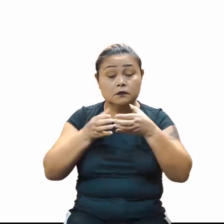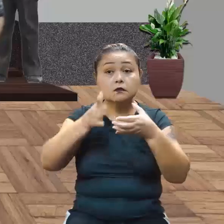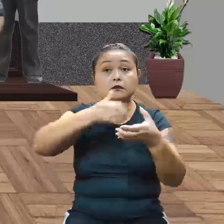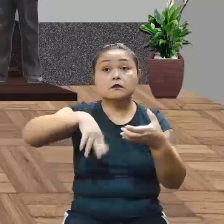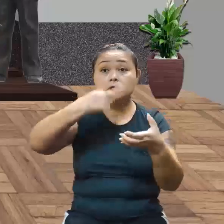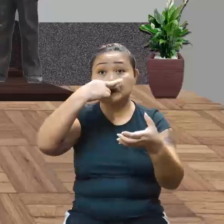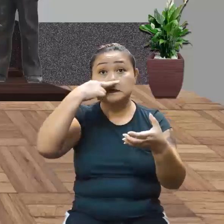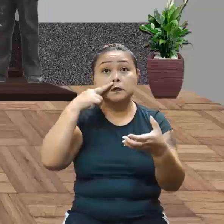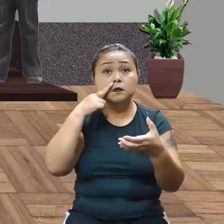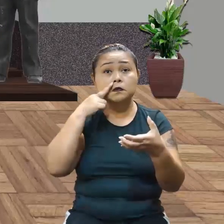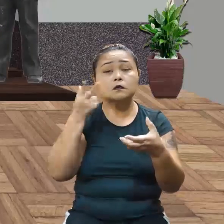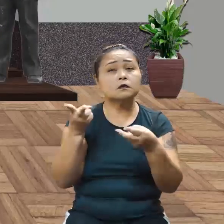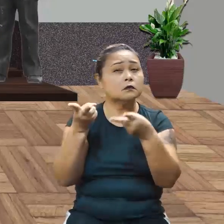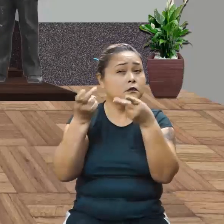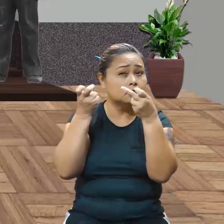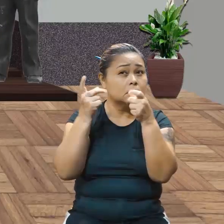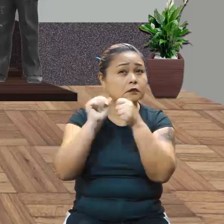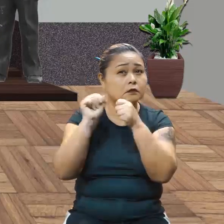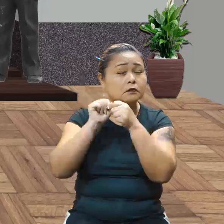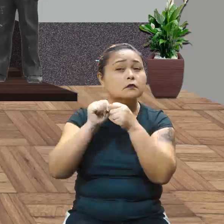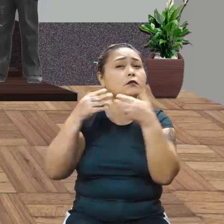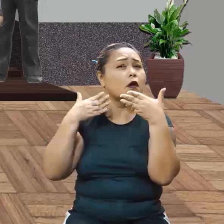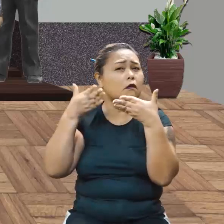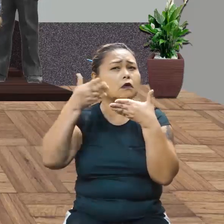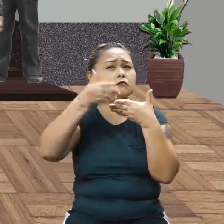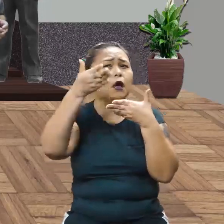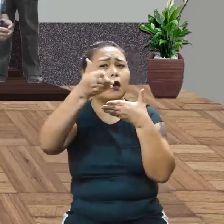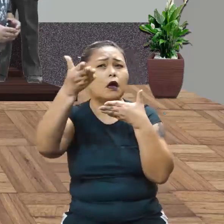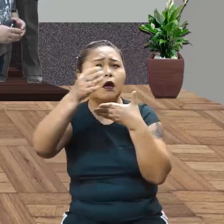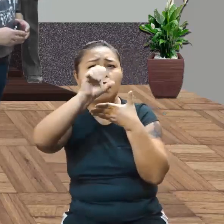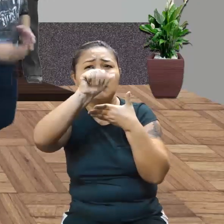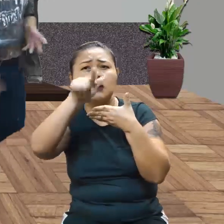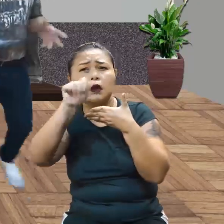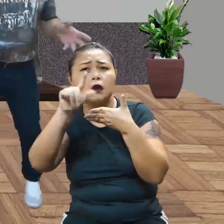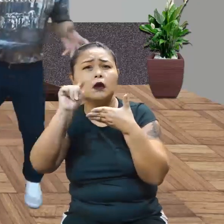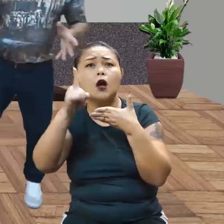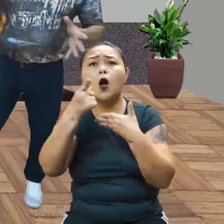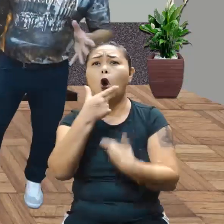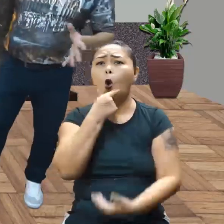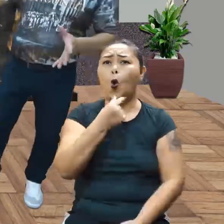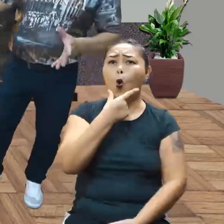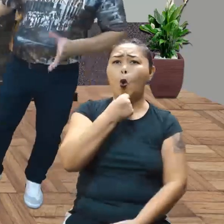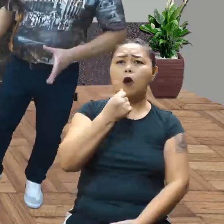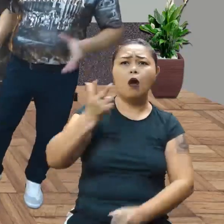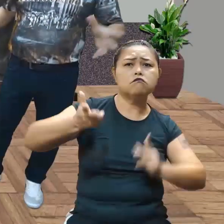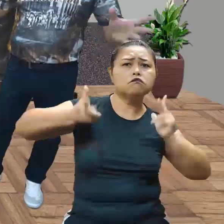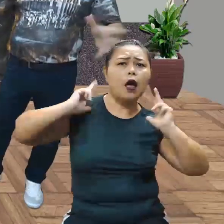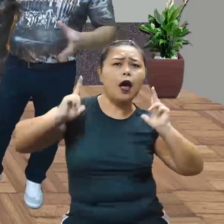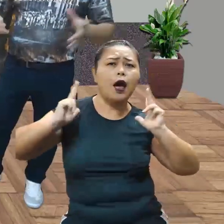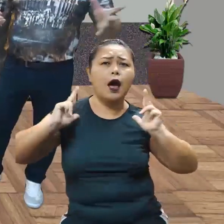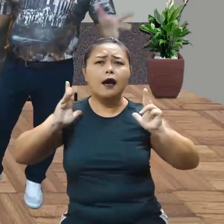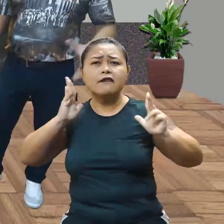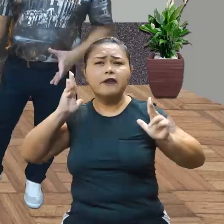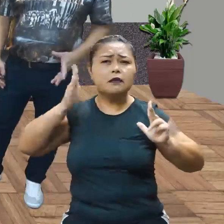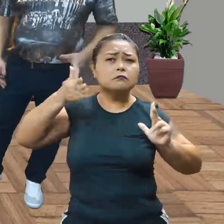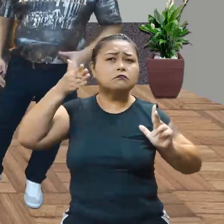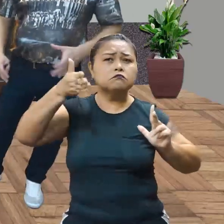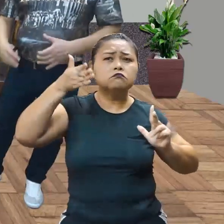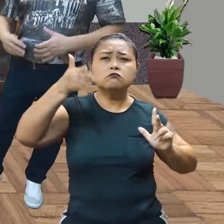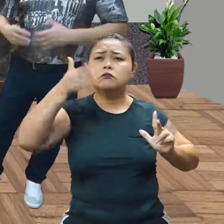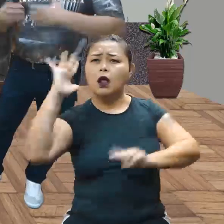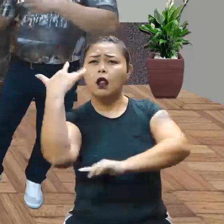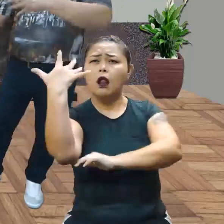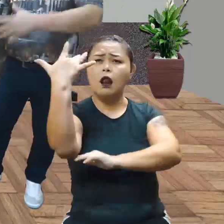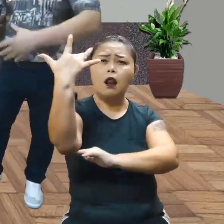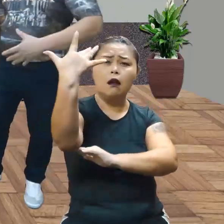Rondon. Percebam vocês essa saga dessa expedição. Esses homens, esses aventureiros que adentram da